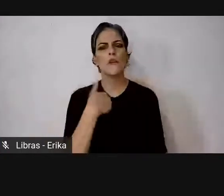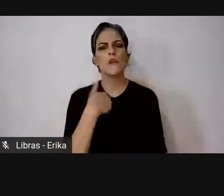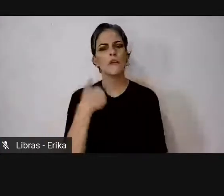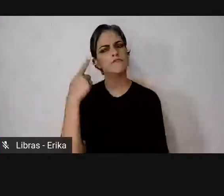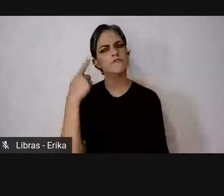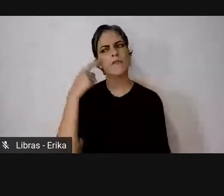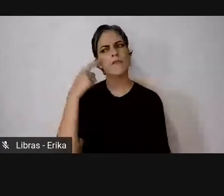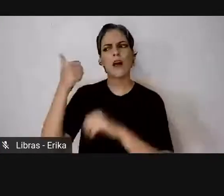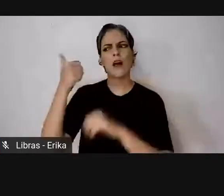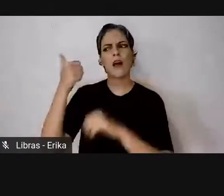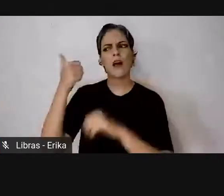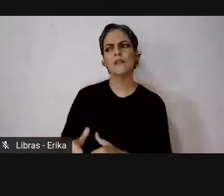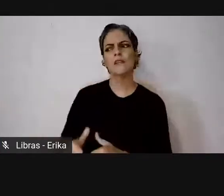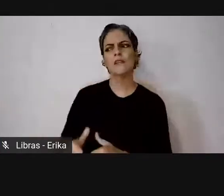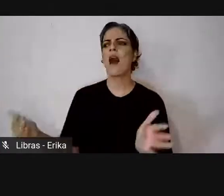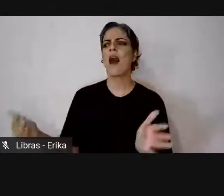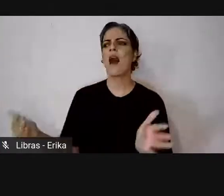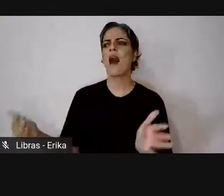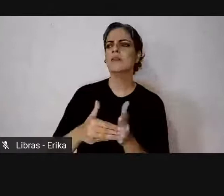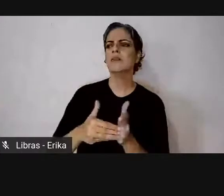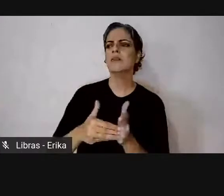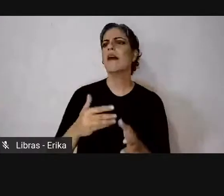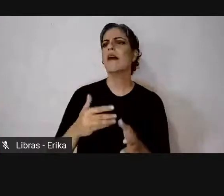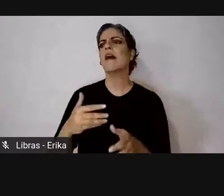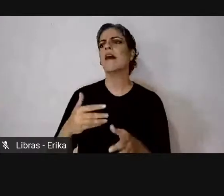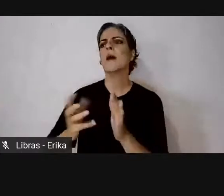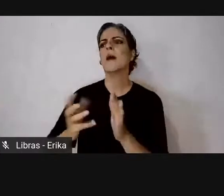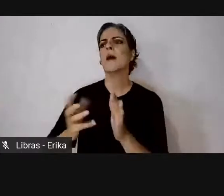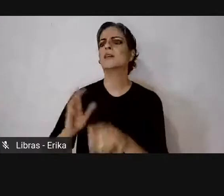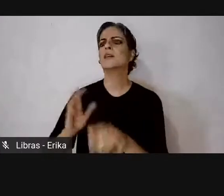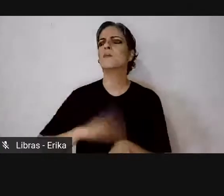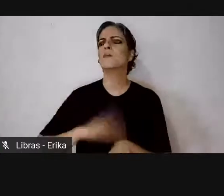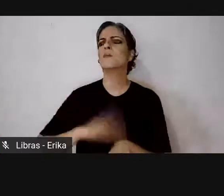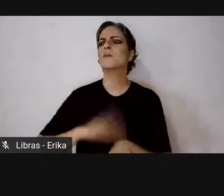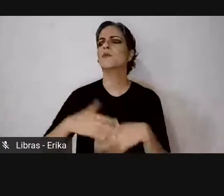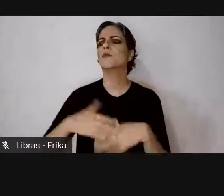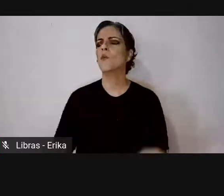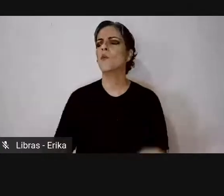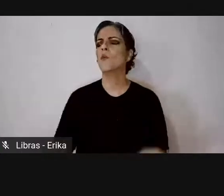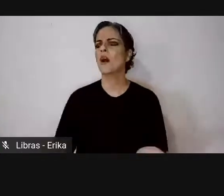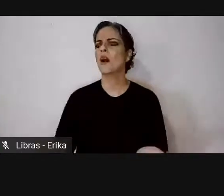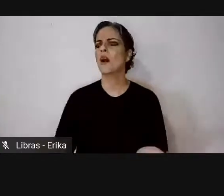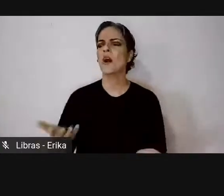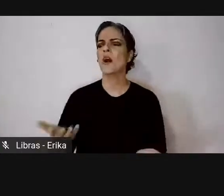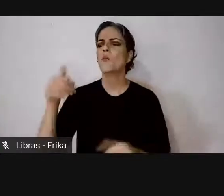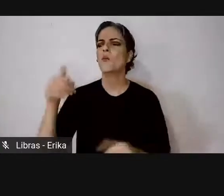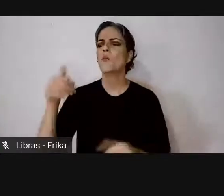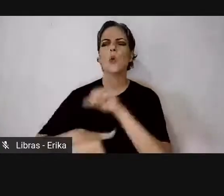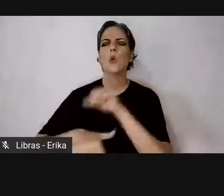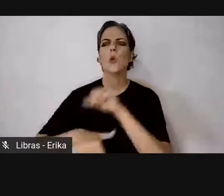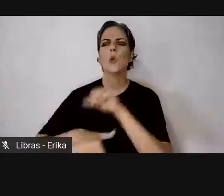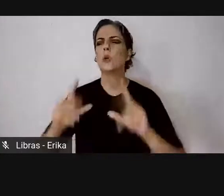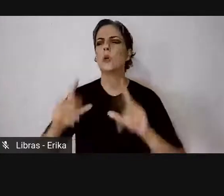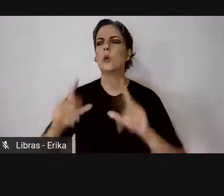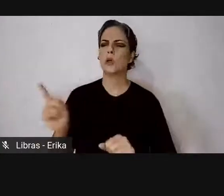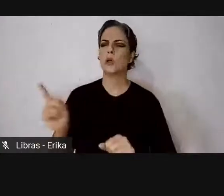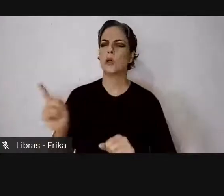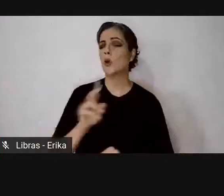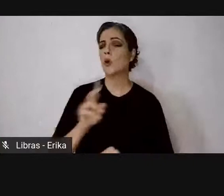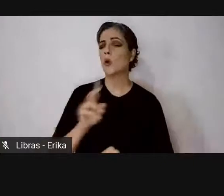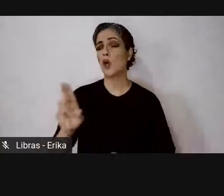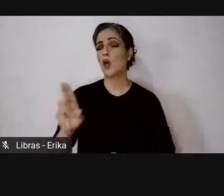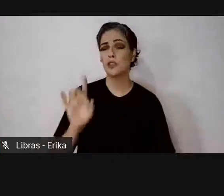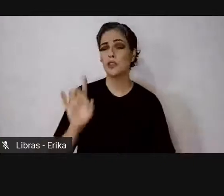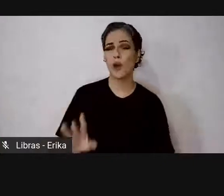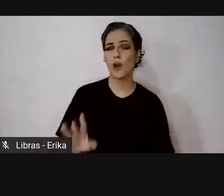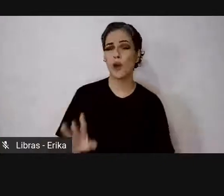mudou de nome, mas não mudou, na verdade, de ideologia ou de forma de trabalhar, né? Então, estava